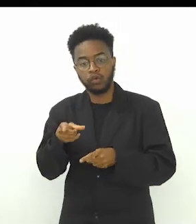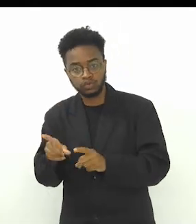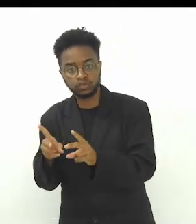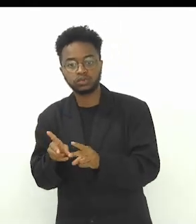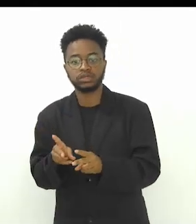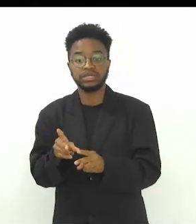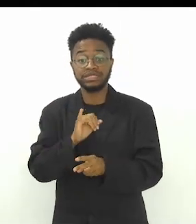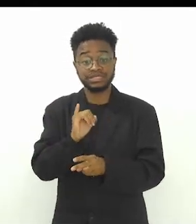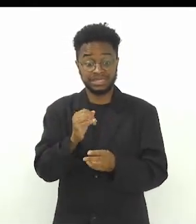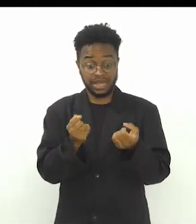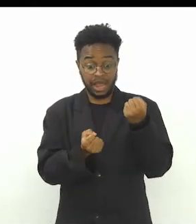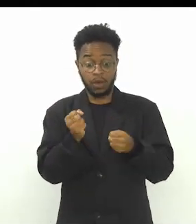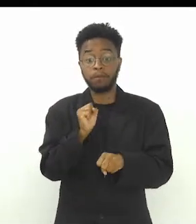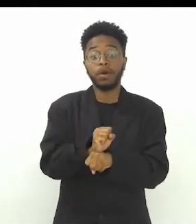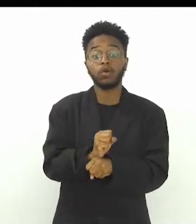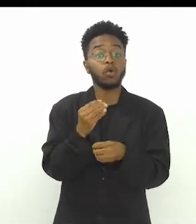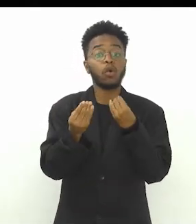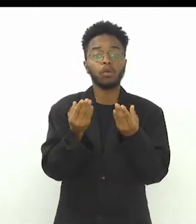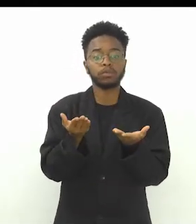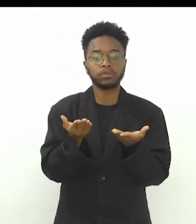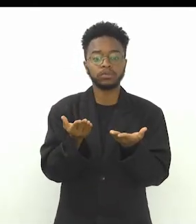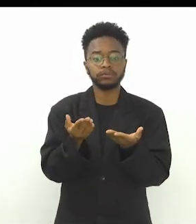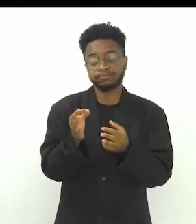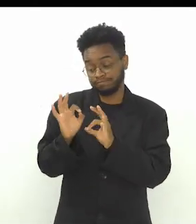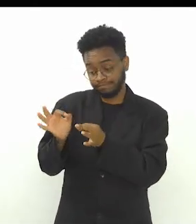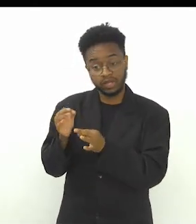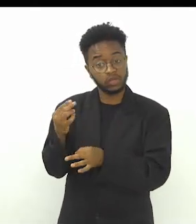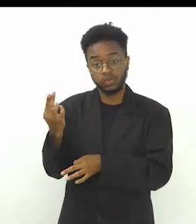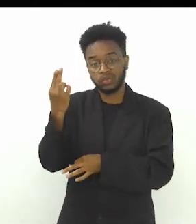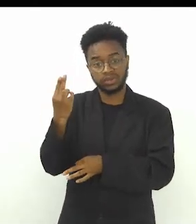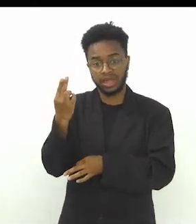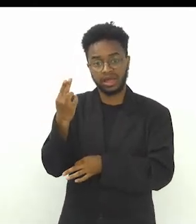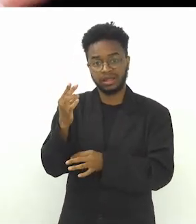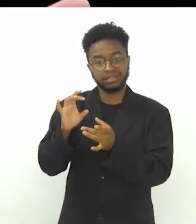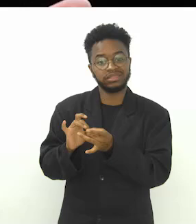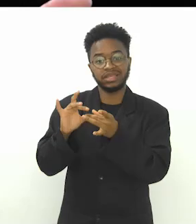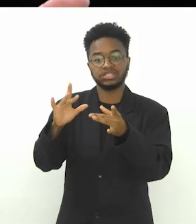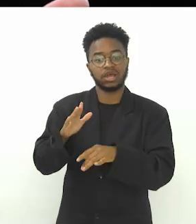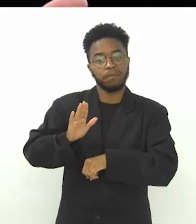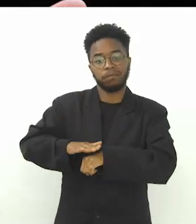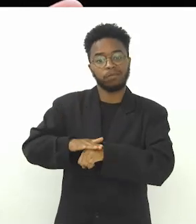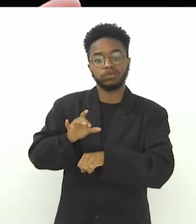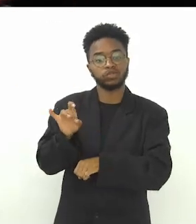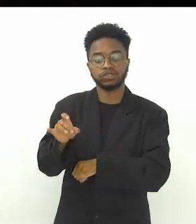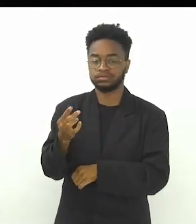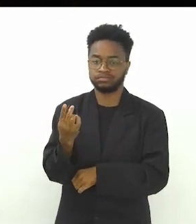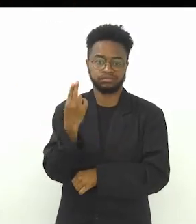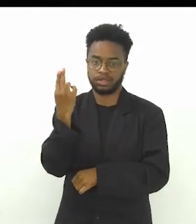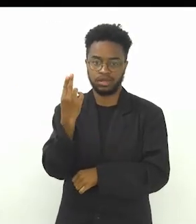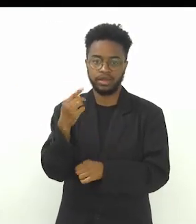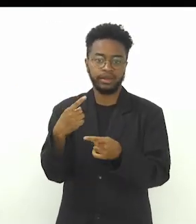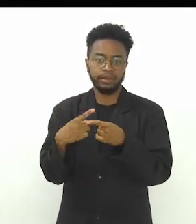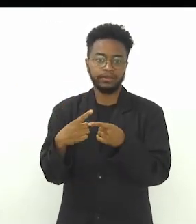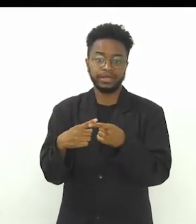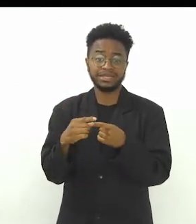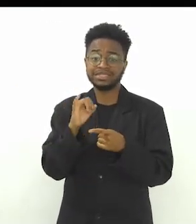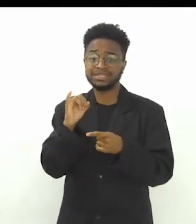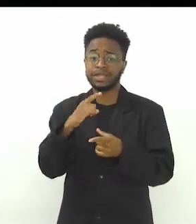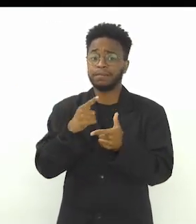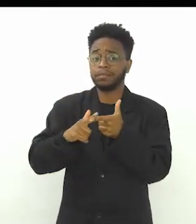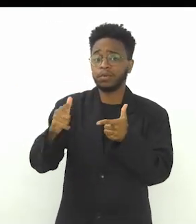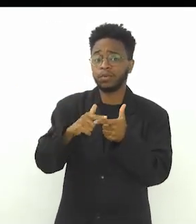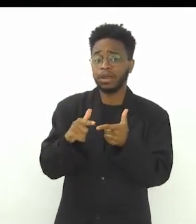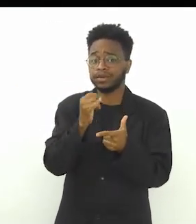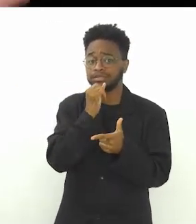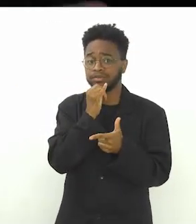não, vai. Enguiçou um carro, para justamente, porque não tinha como a gente deixar pré-programado, porque é aquilo. E se